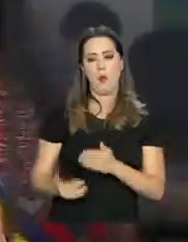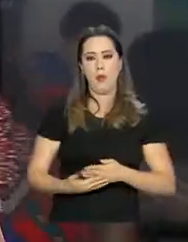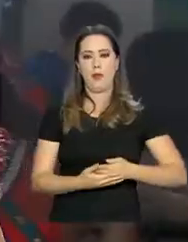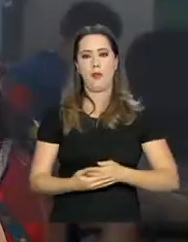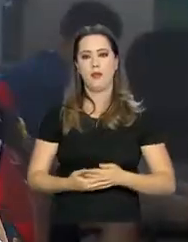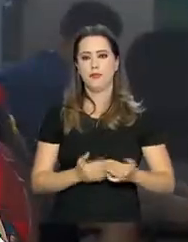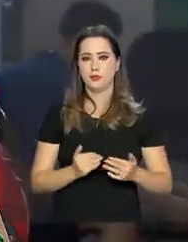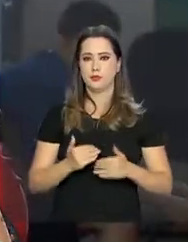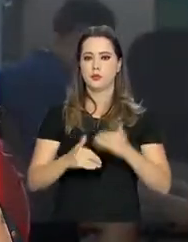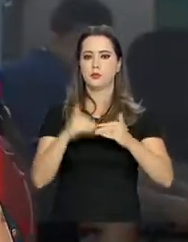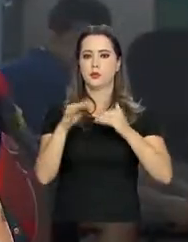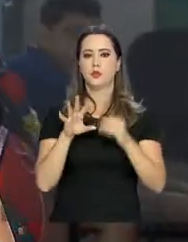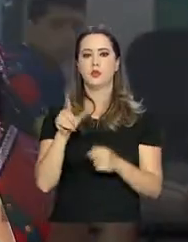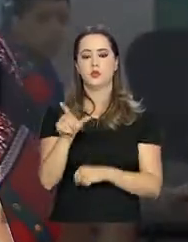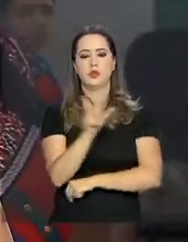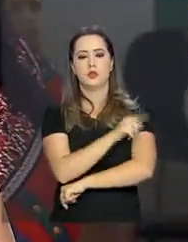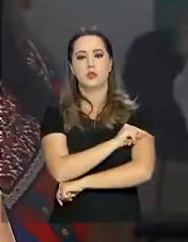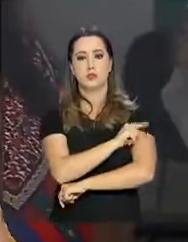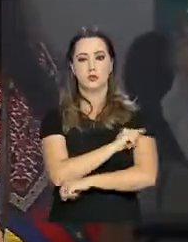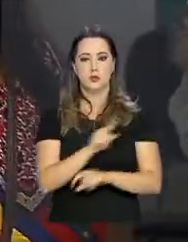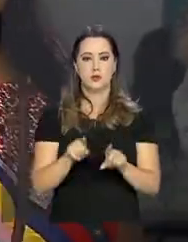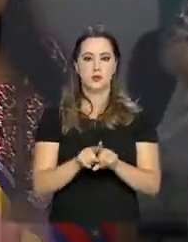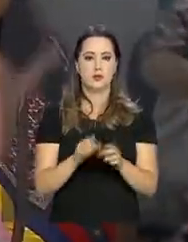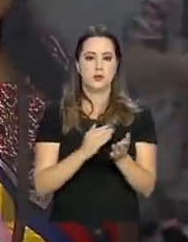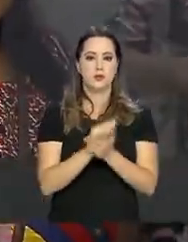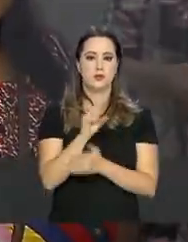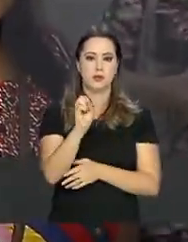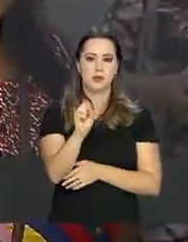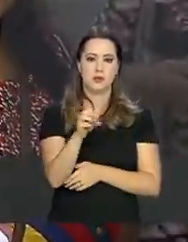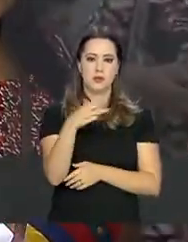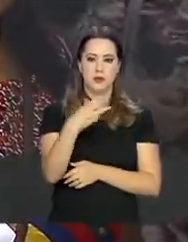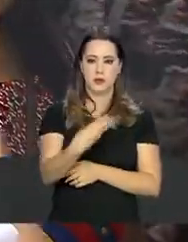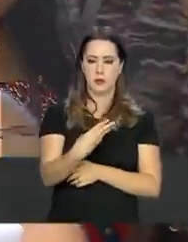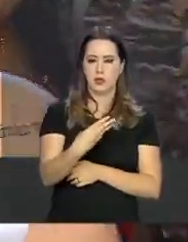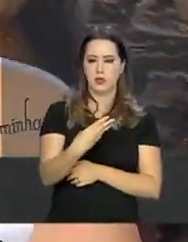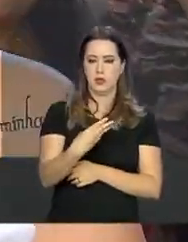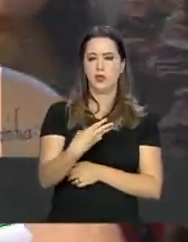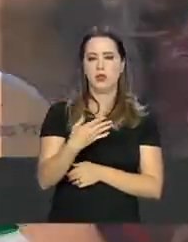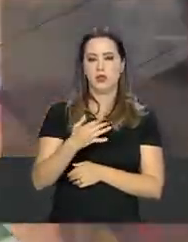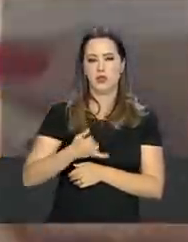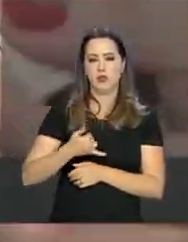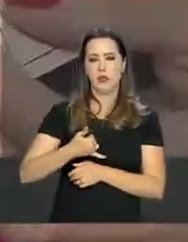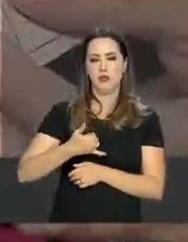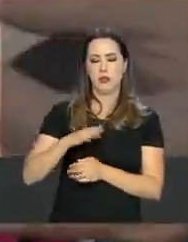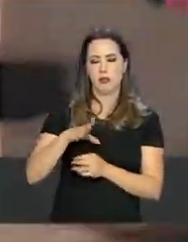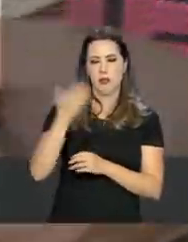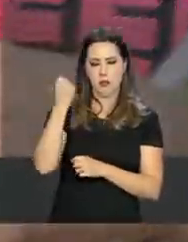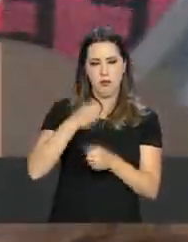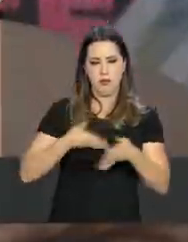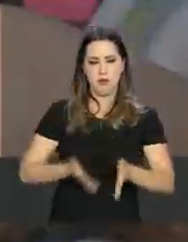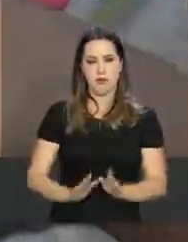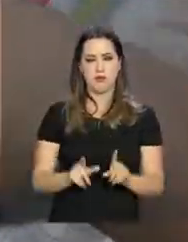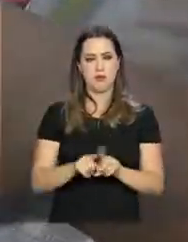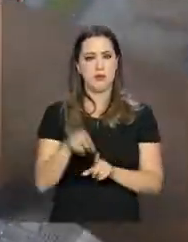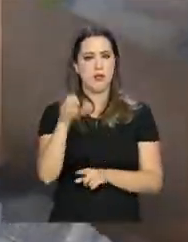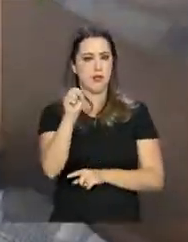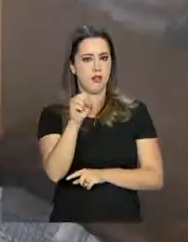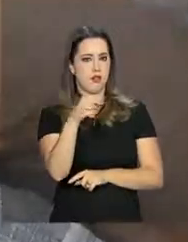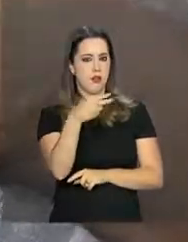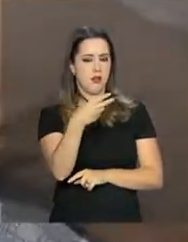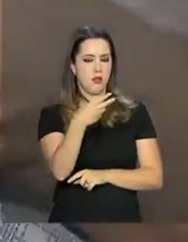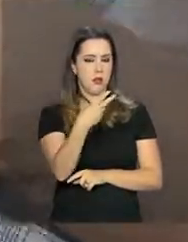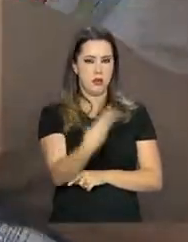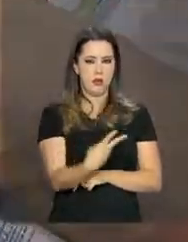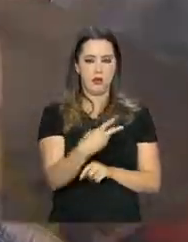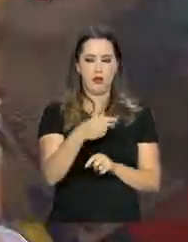bebê. Todas as vacinações, desde 83, né, que eu sou do final de 82, aí tem tudo aqui. Minha mãe me entregou esse cartão tem uns